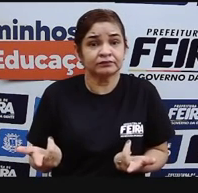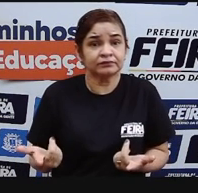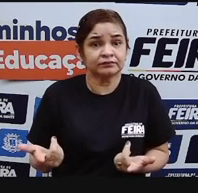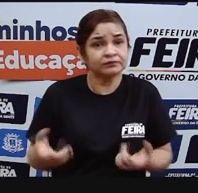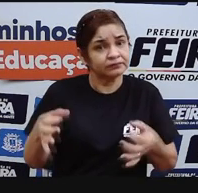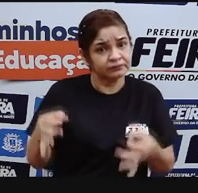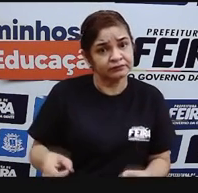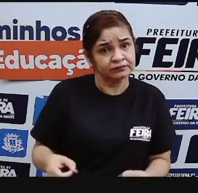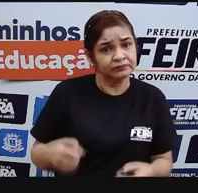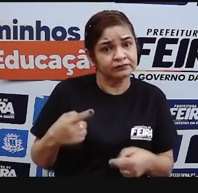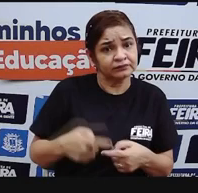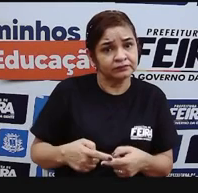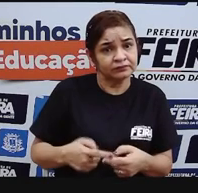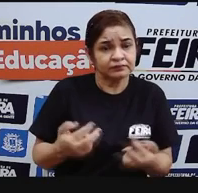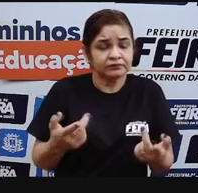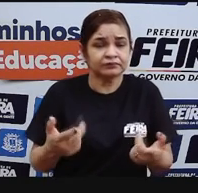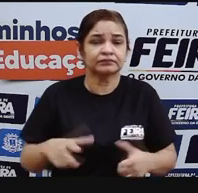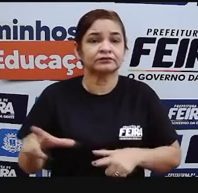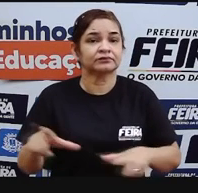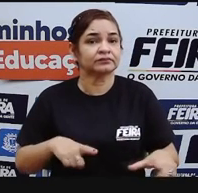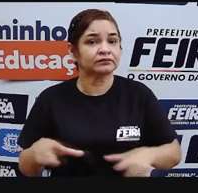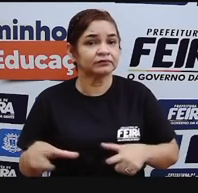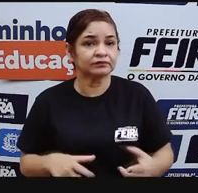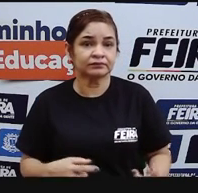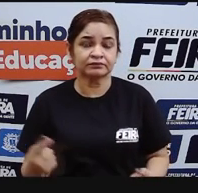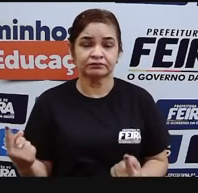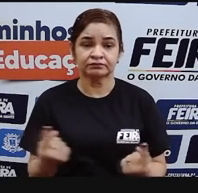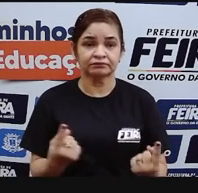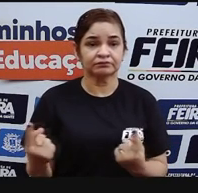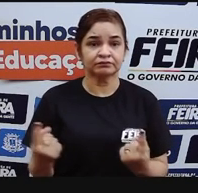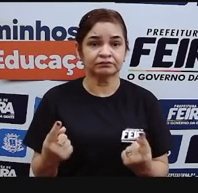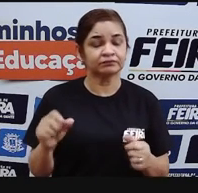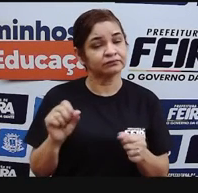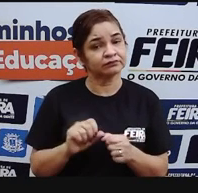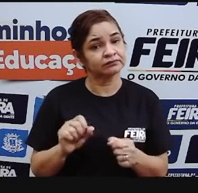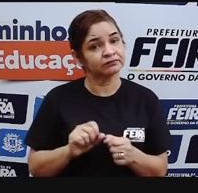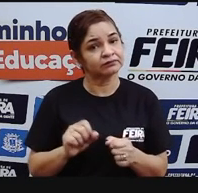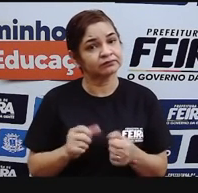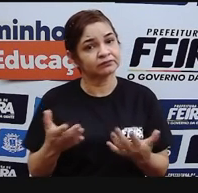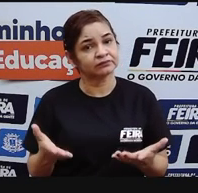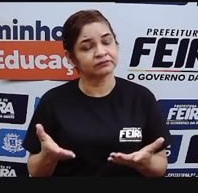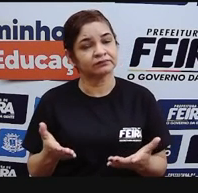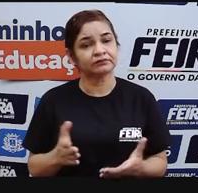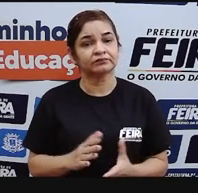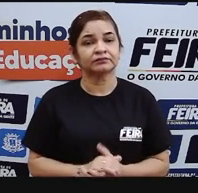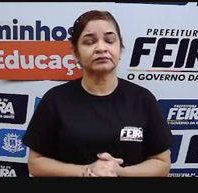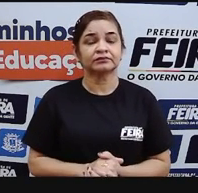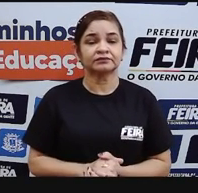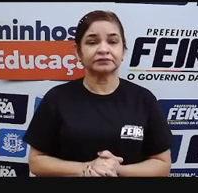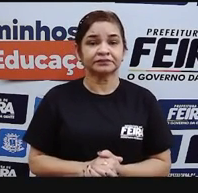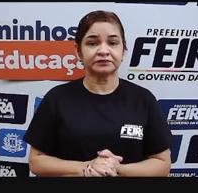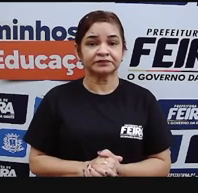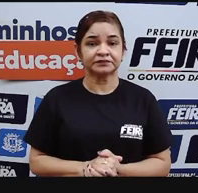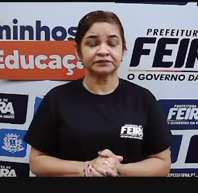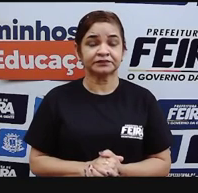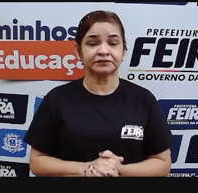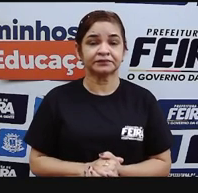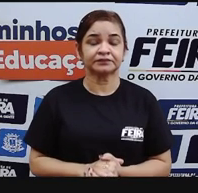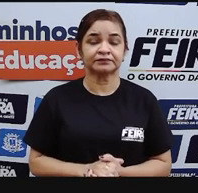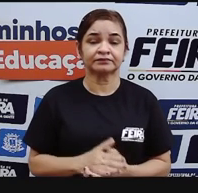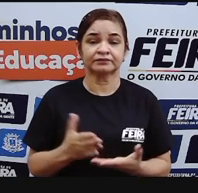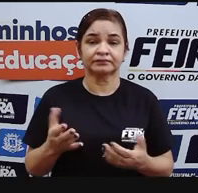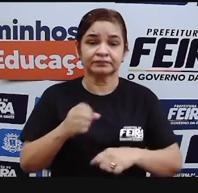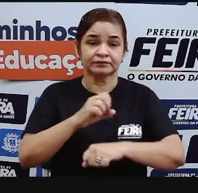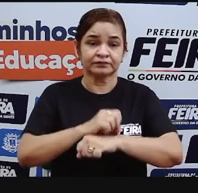mesma quantidade de trabalho que é executada, independente se a pessoa é homem ou se é mulher. Né? E aí, como uma sugestão